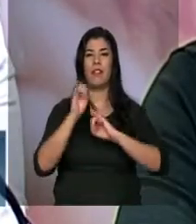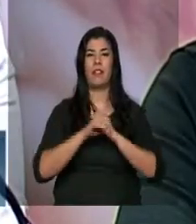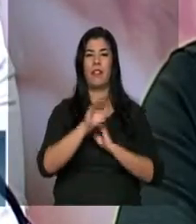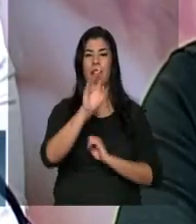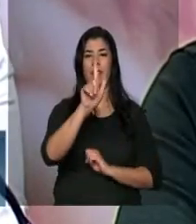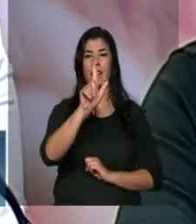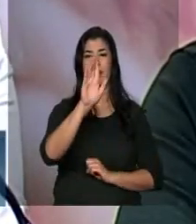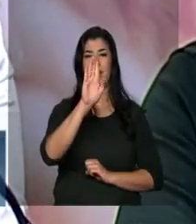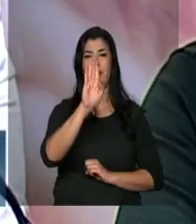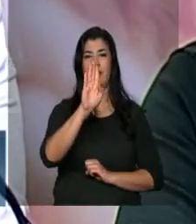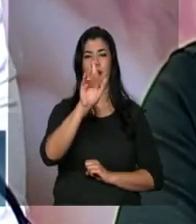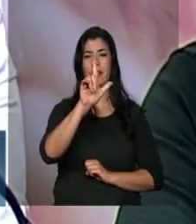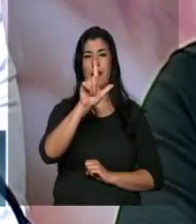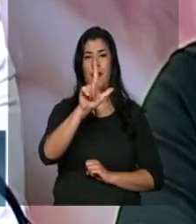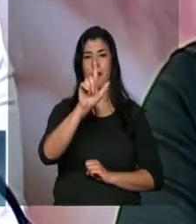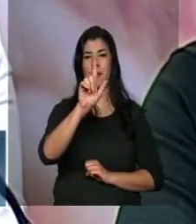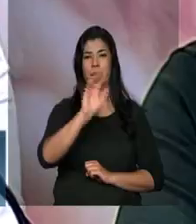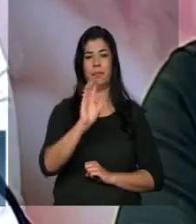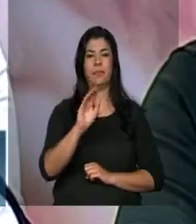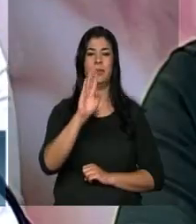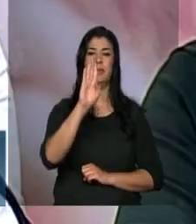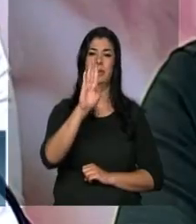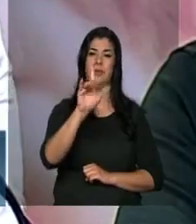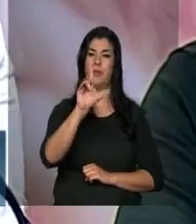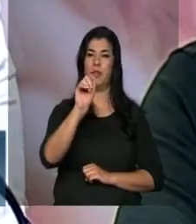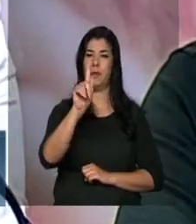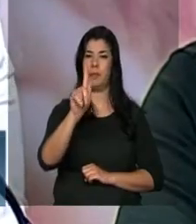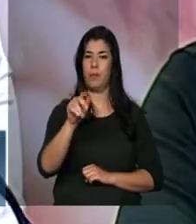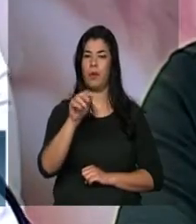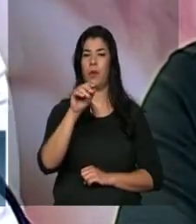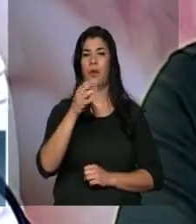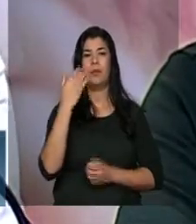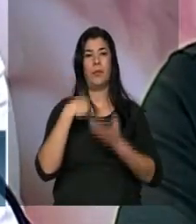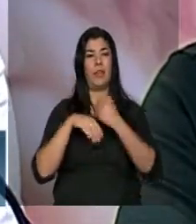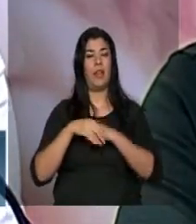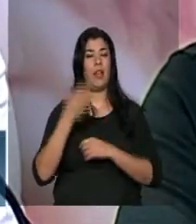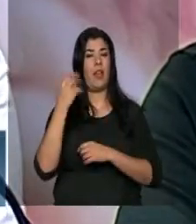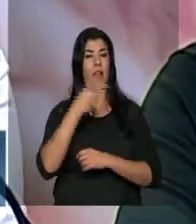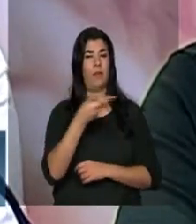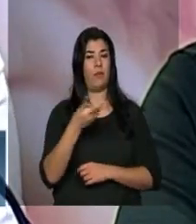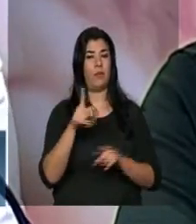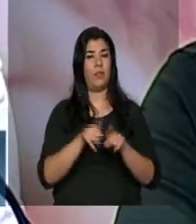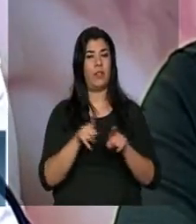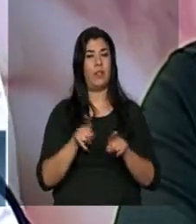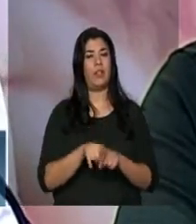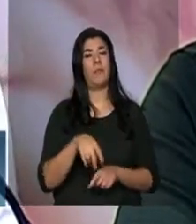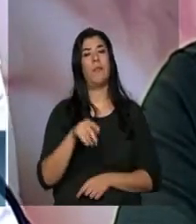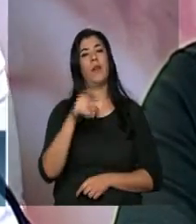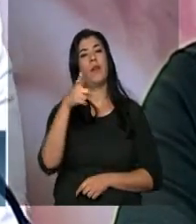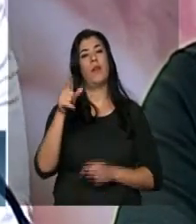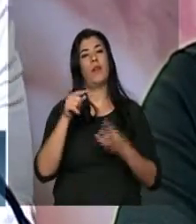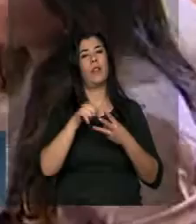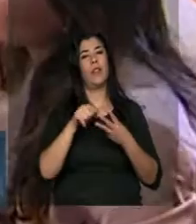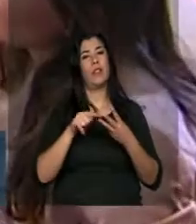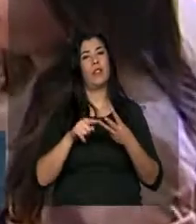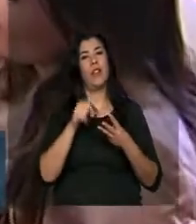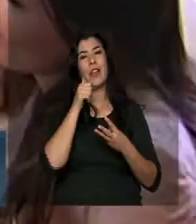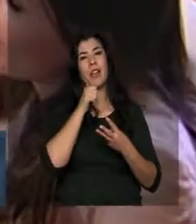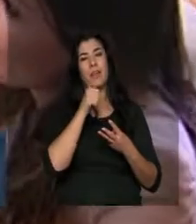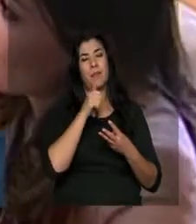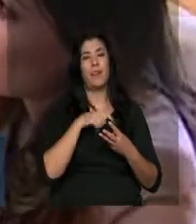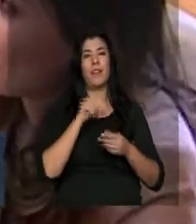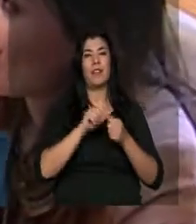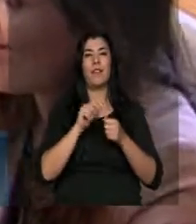Roseane Guimarães, do blog Éramos Dois, Priscila Sodré, do blog Companhia Materna. Agradeço às três e